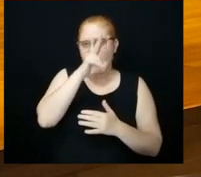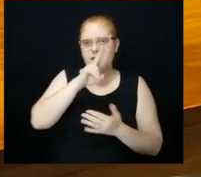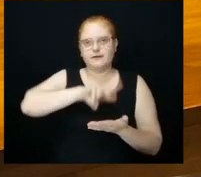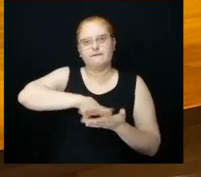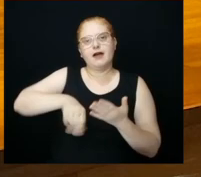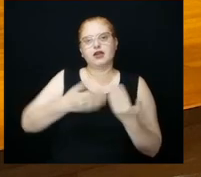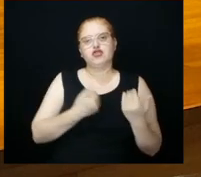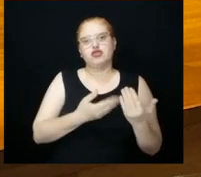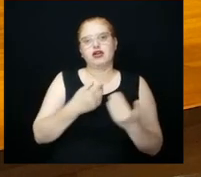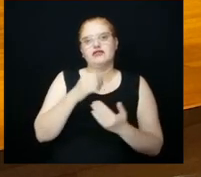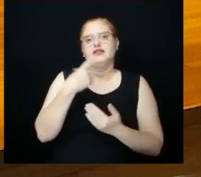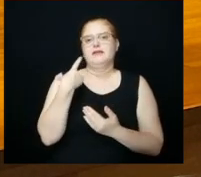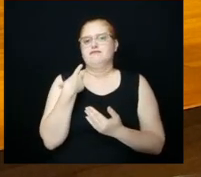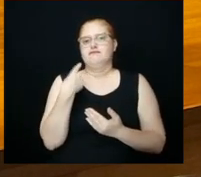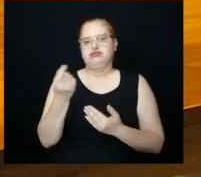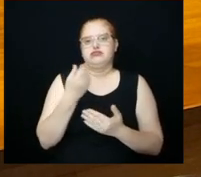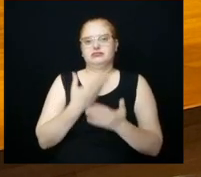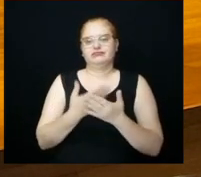estudar